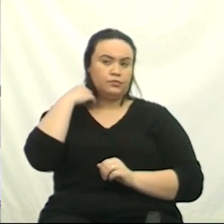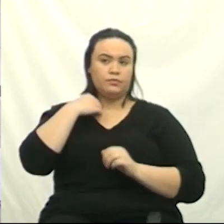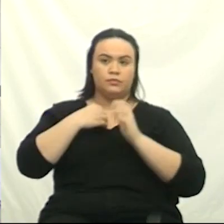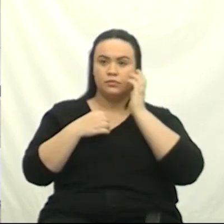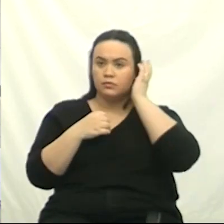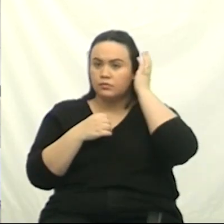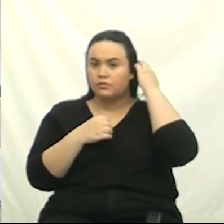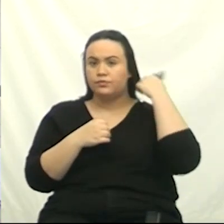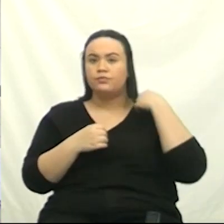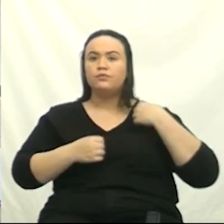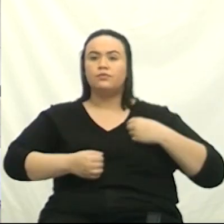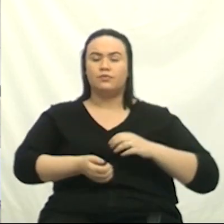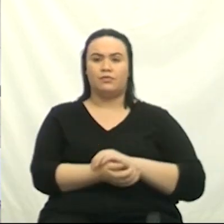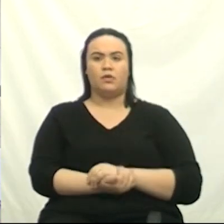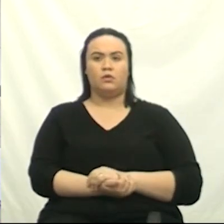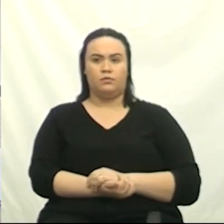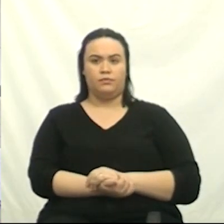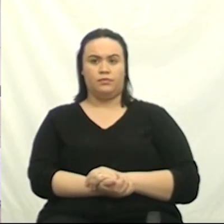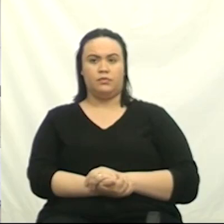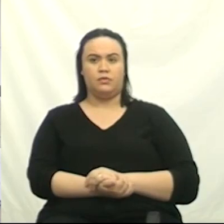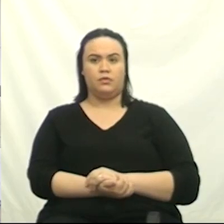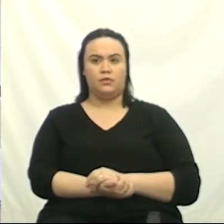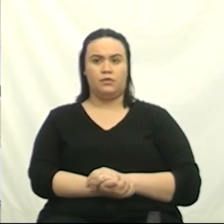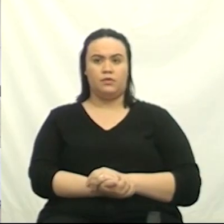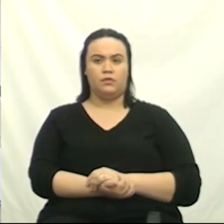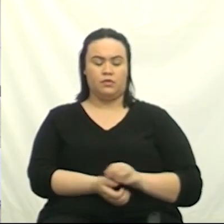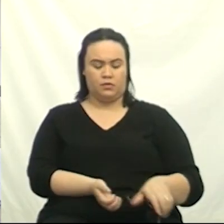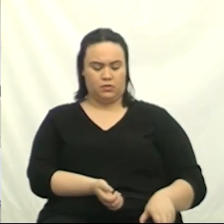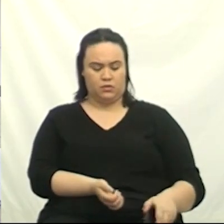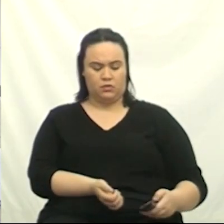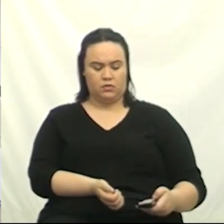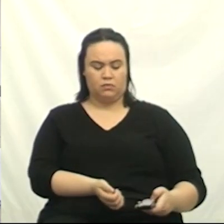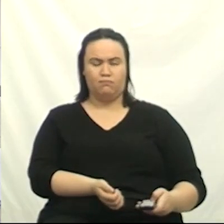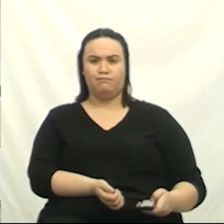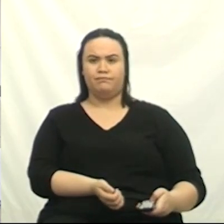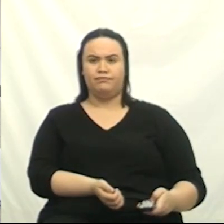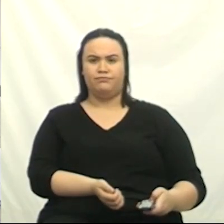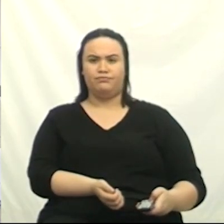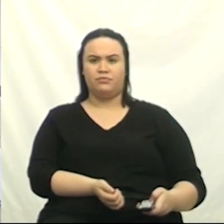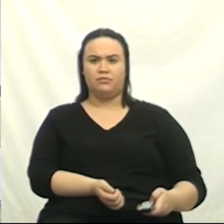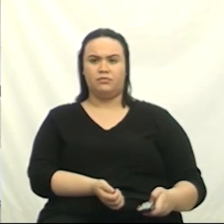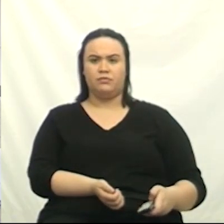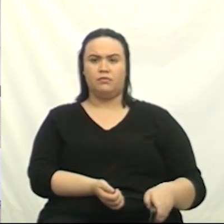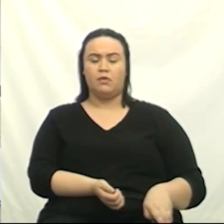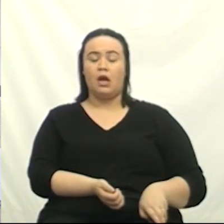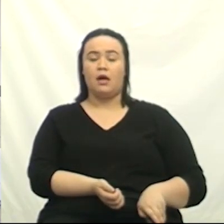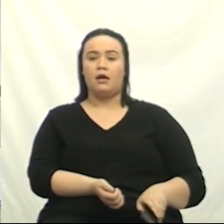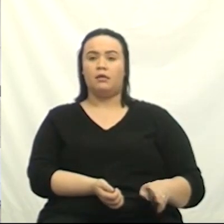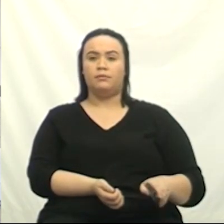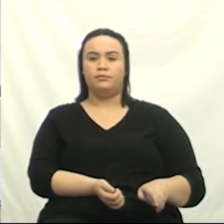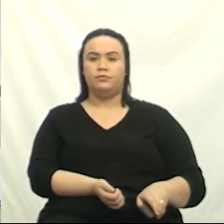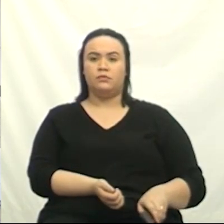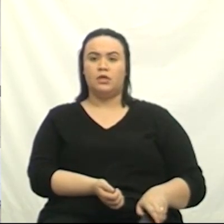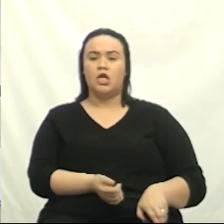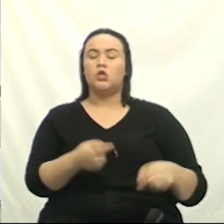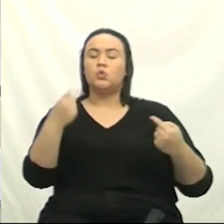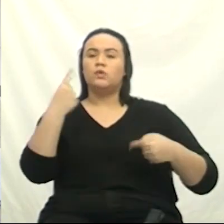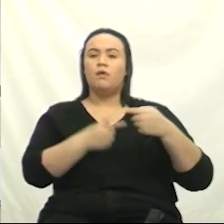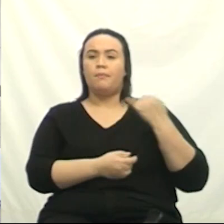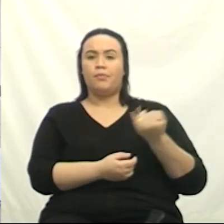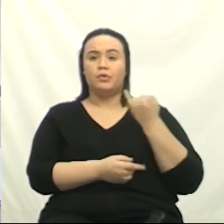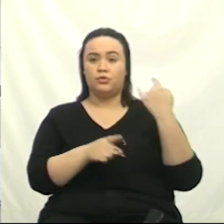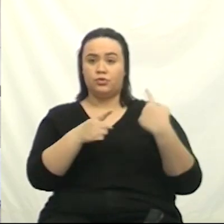Jair o senhor traz essa discussão e é extremamente importante fazer essa